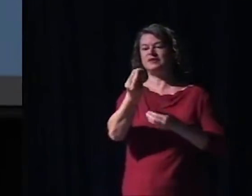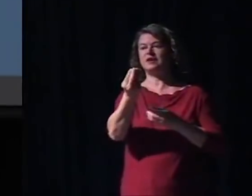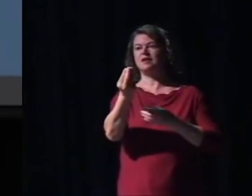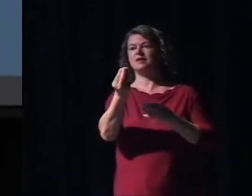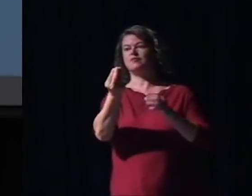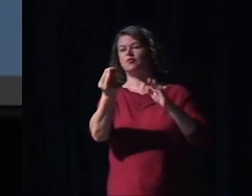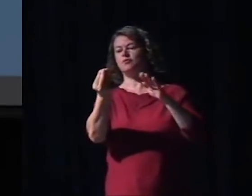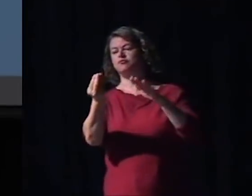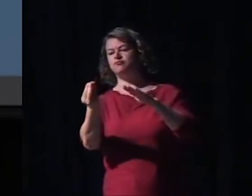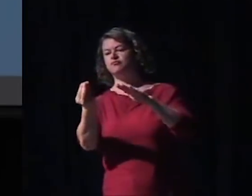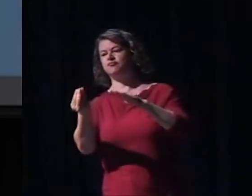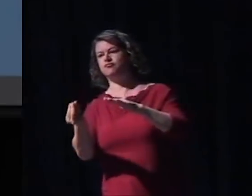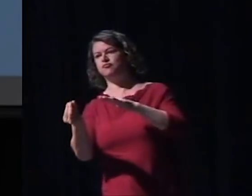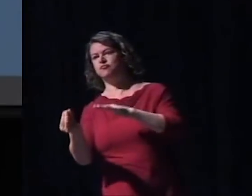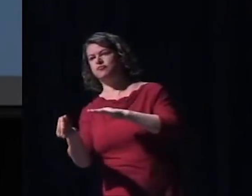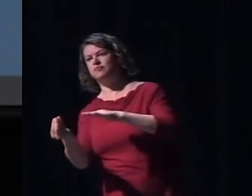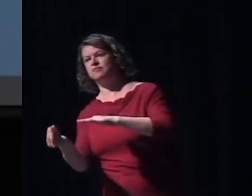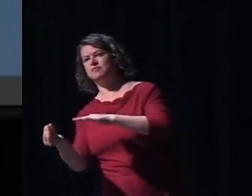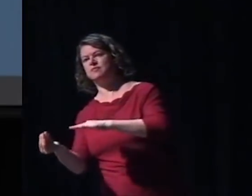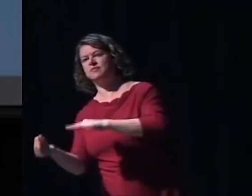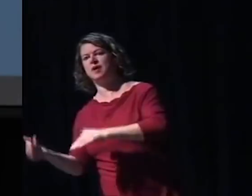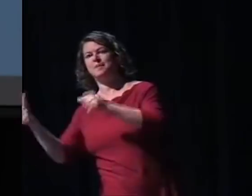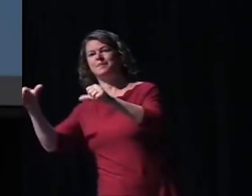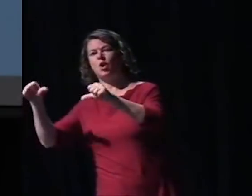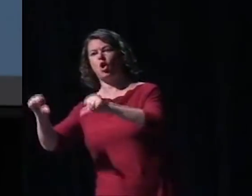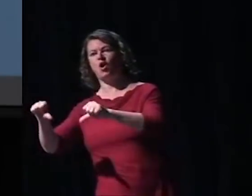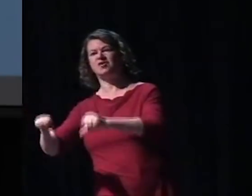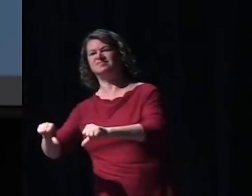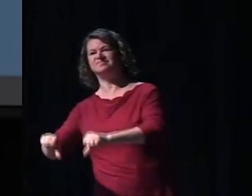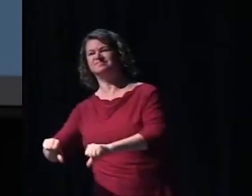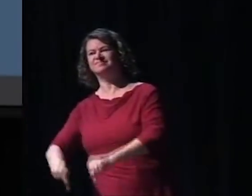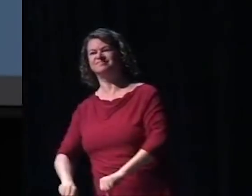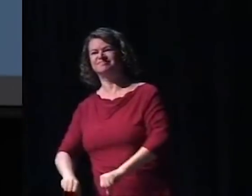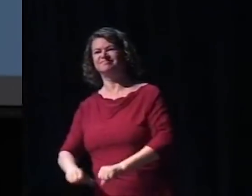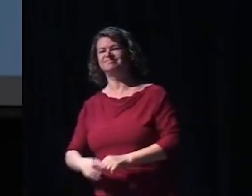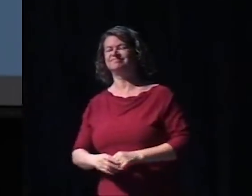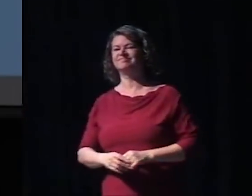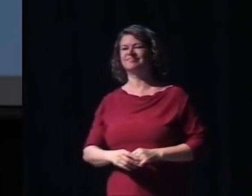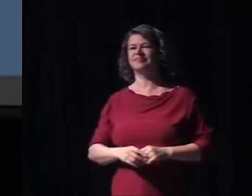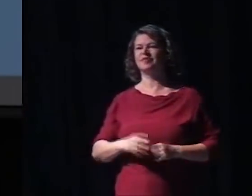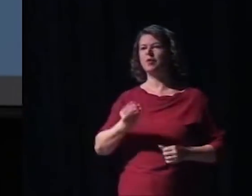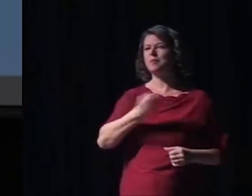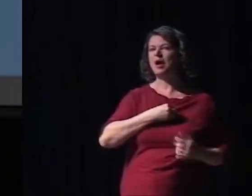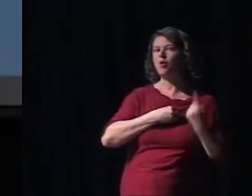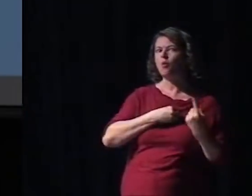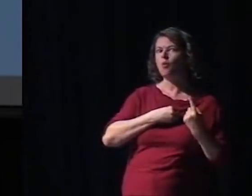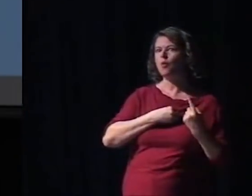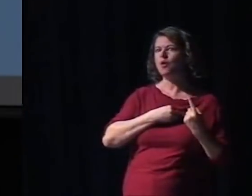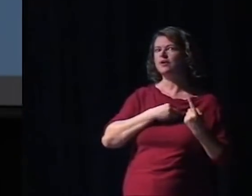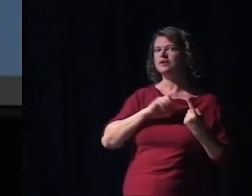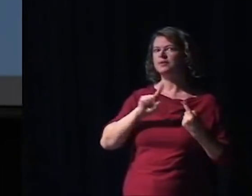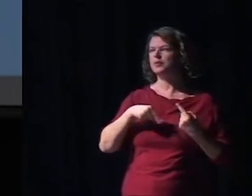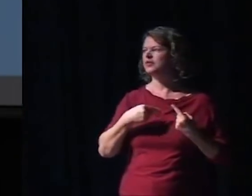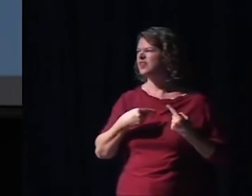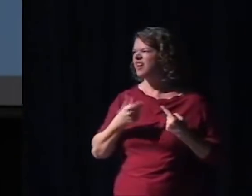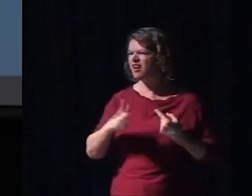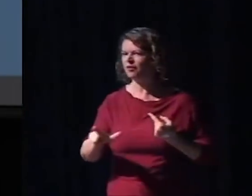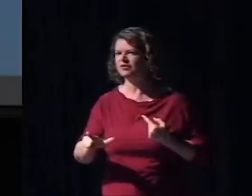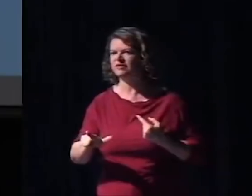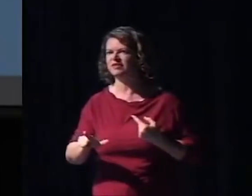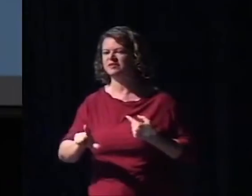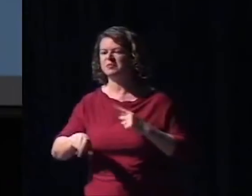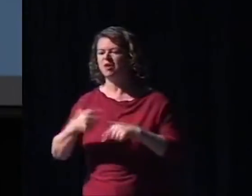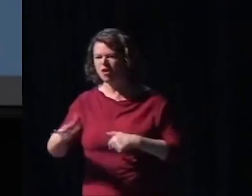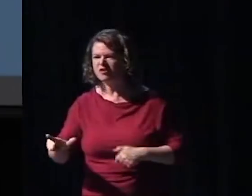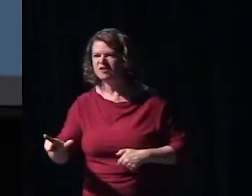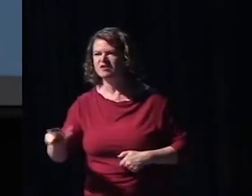no coração dele há muito tempo. E ele está falando assim: não, eu posso detonar quem eu quiser,